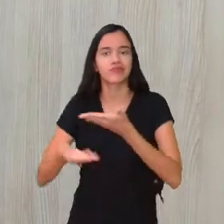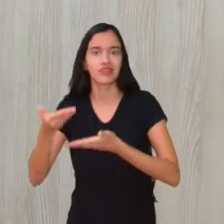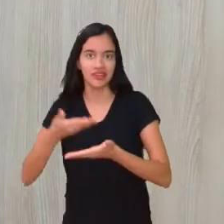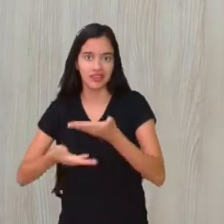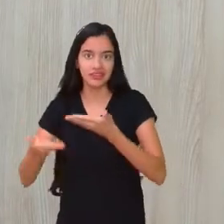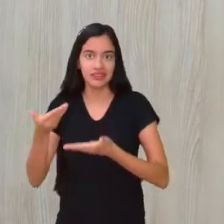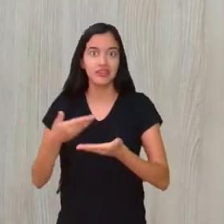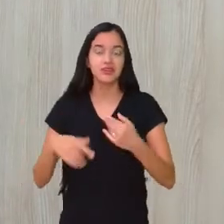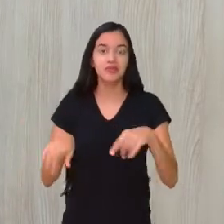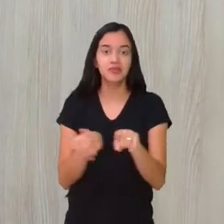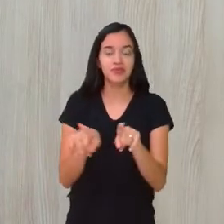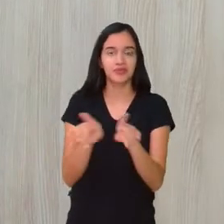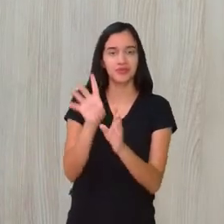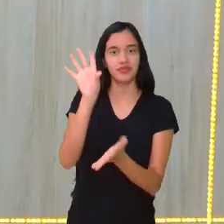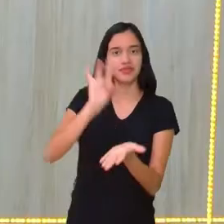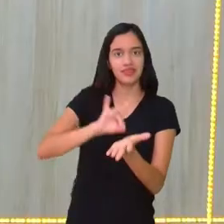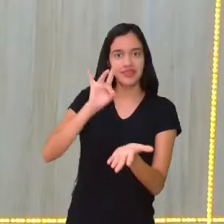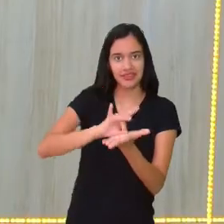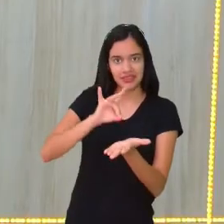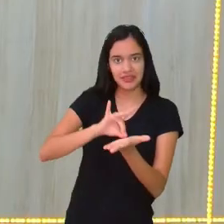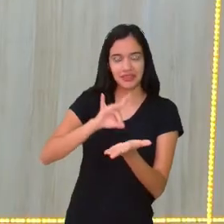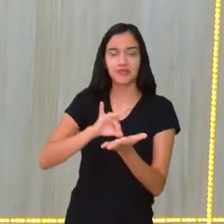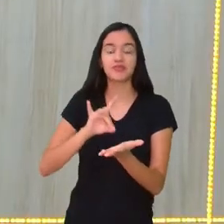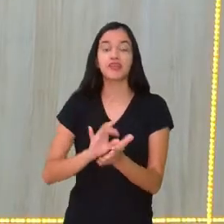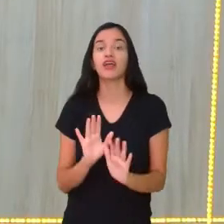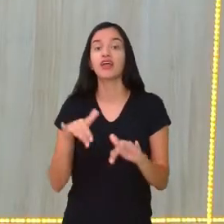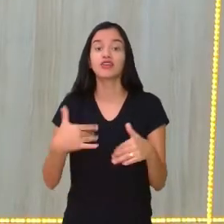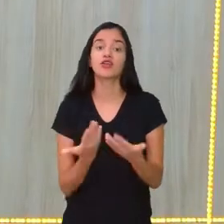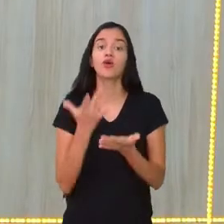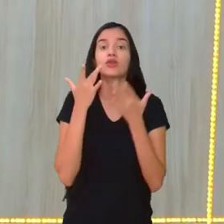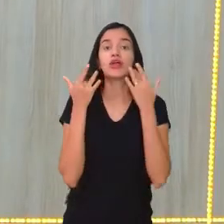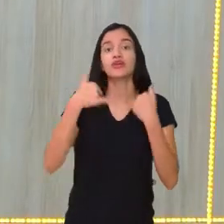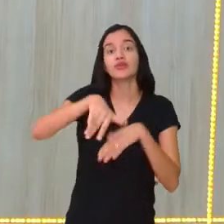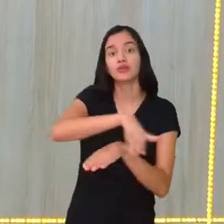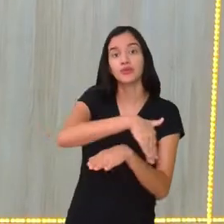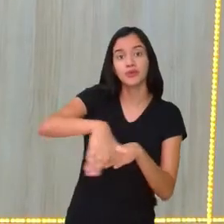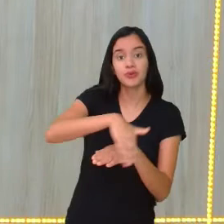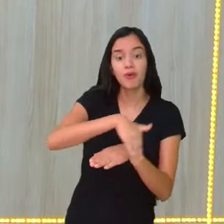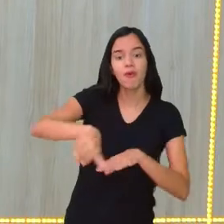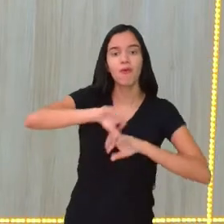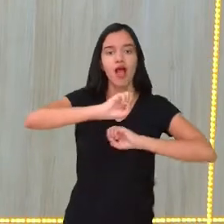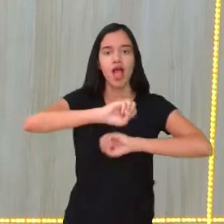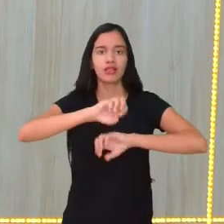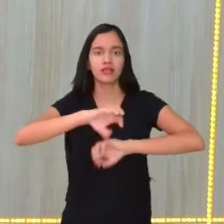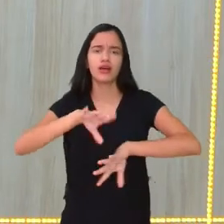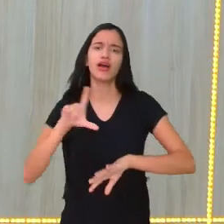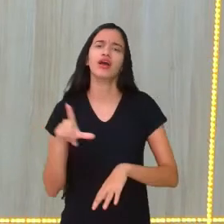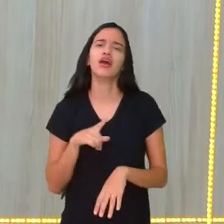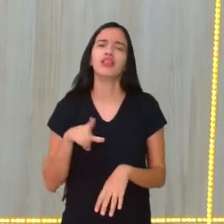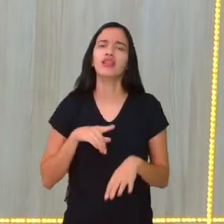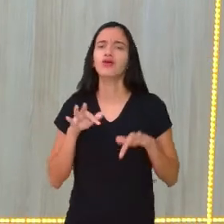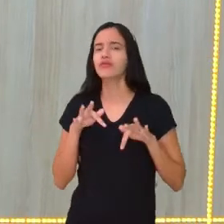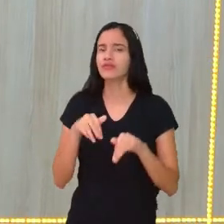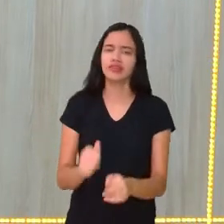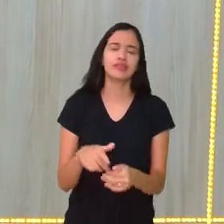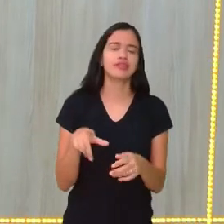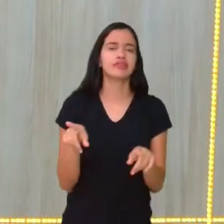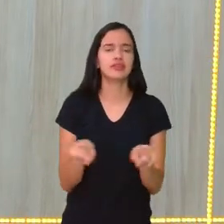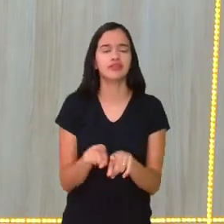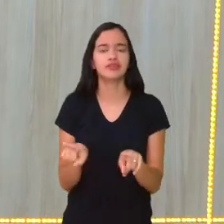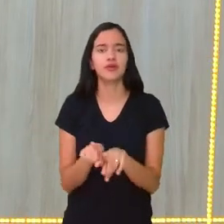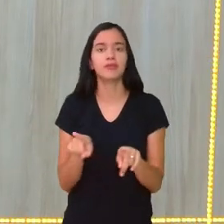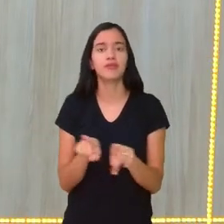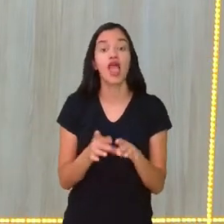moderno, né? Com esse teatro realista, né? Então, o teatro de rua, ele é um teatro educativo, ele tem uma finalidade. Geralmente, também, ele é um